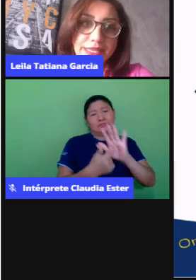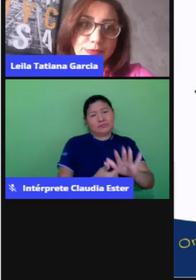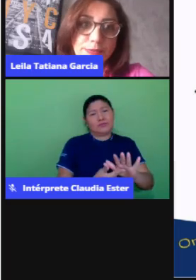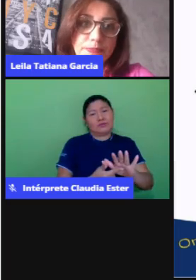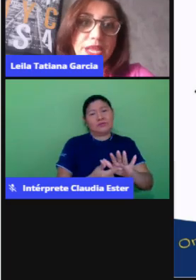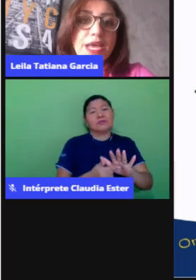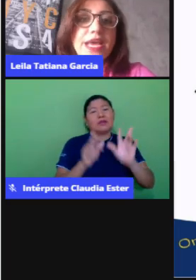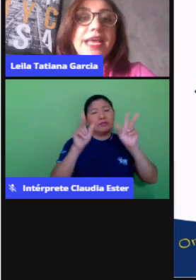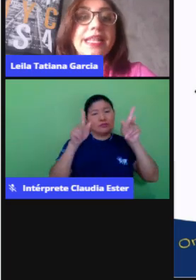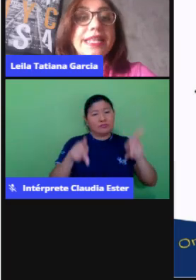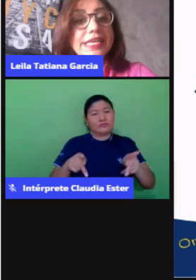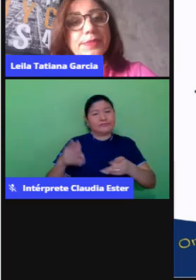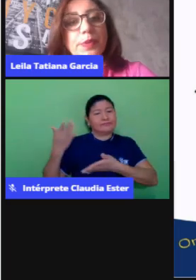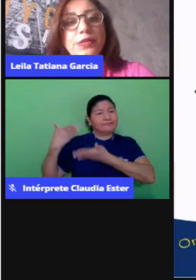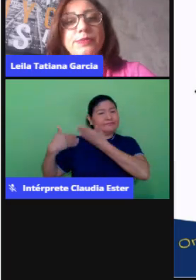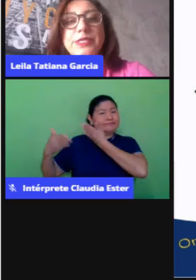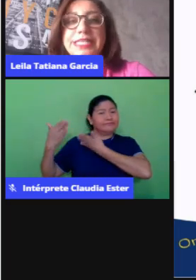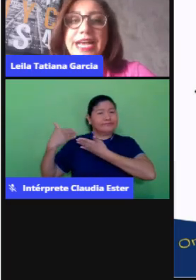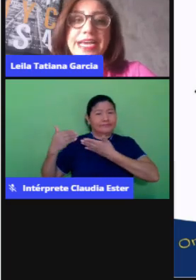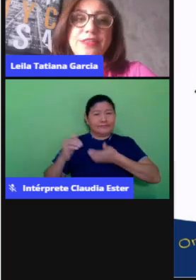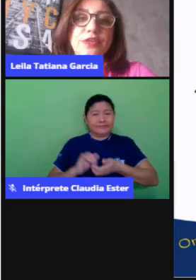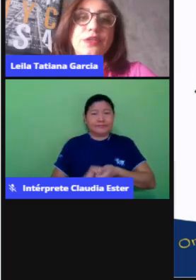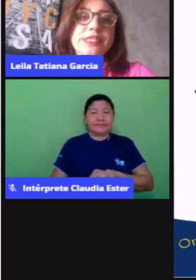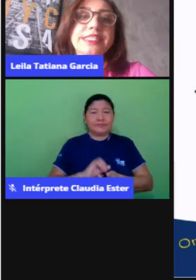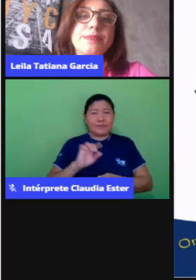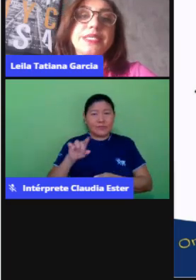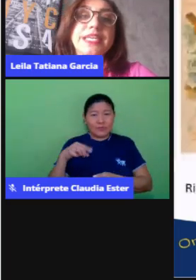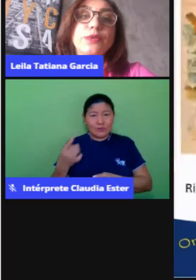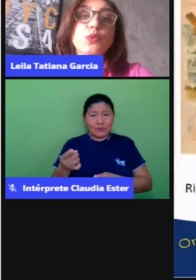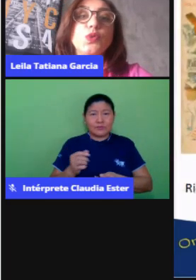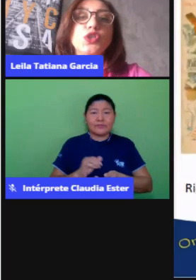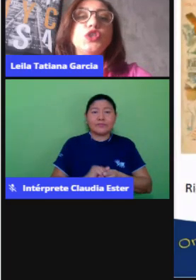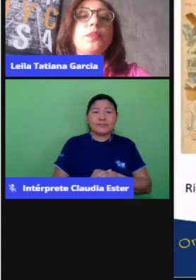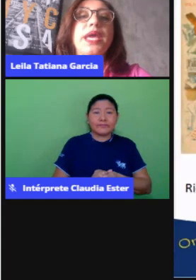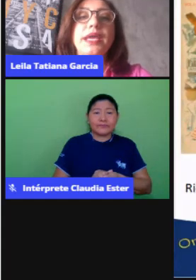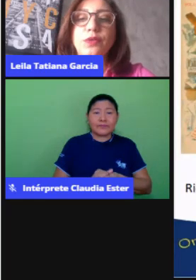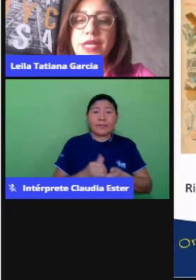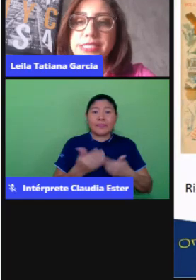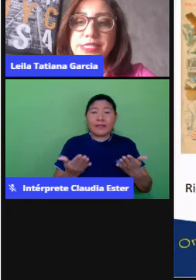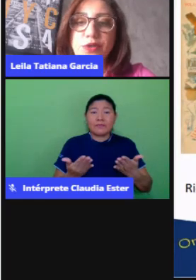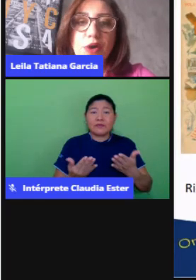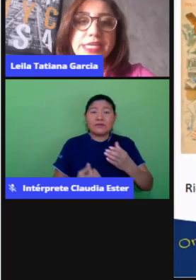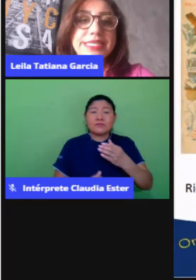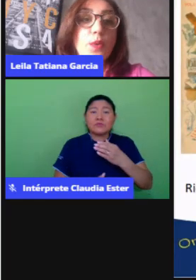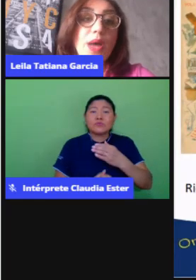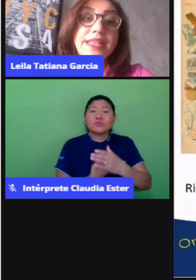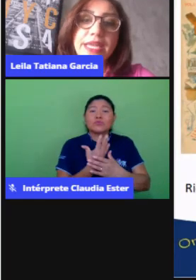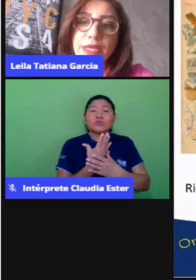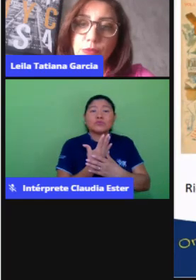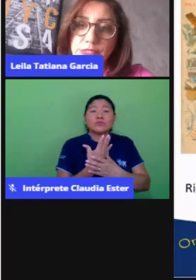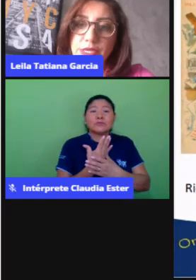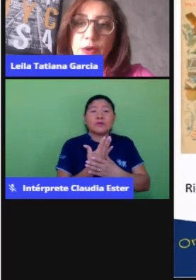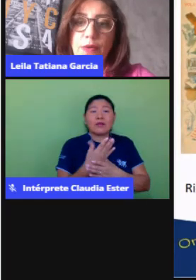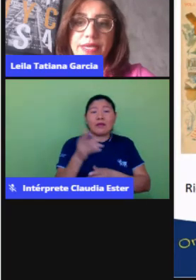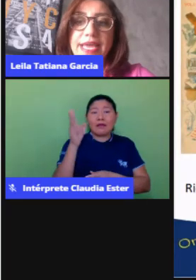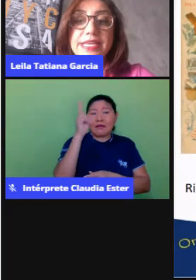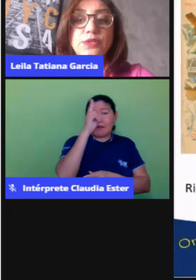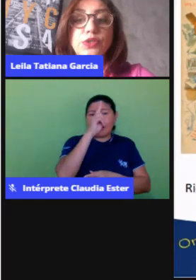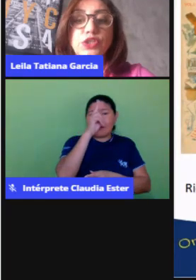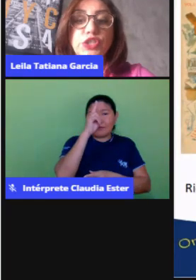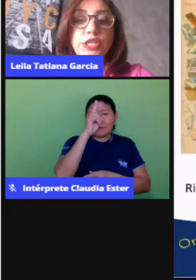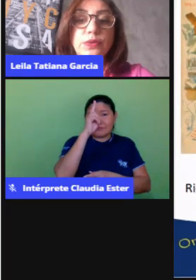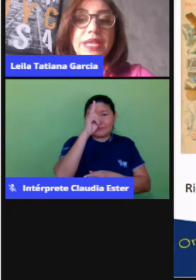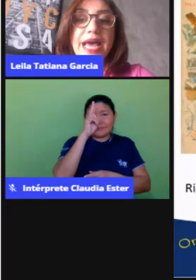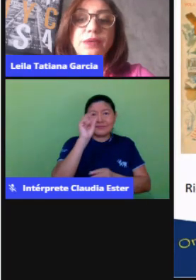em quadrinhos. Nesse próximo slide, nós temos aqui o surgimento das histórias em quadrinhos, ok?